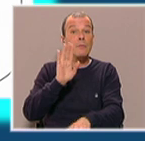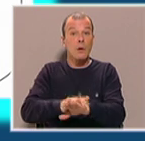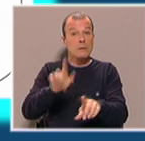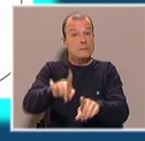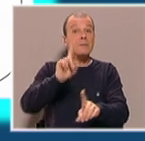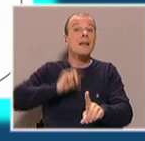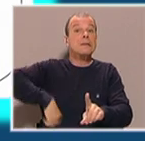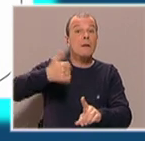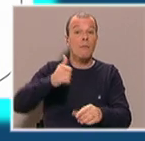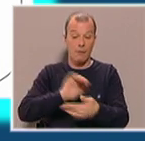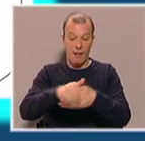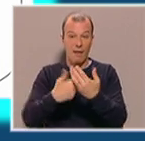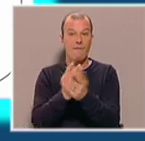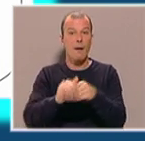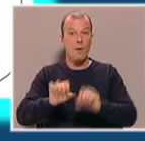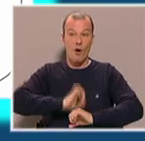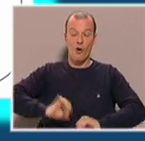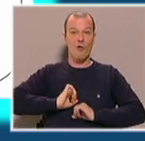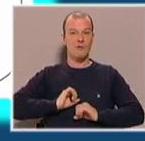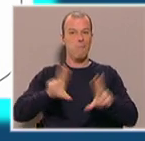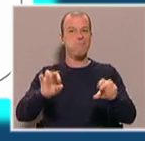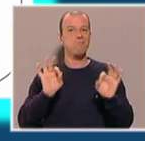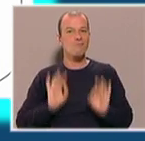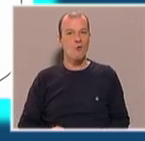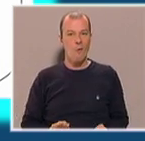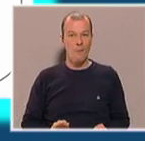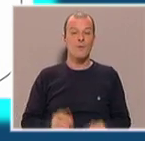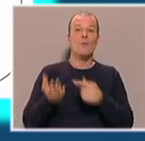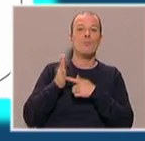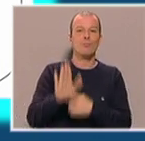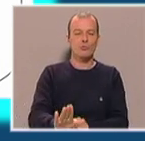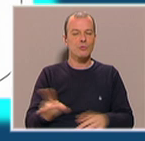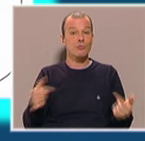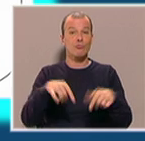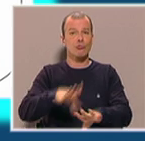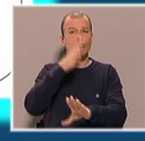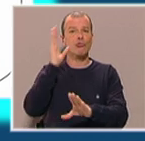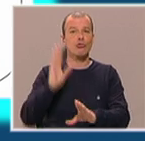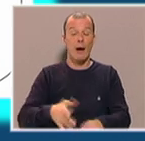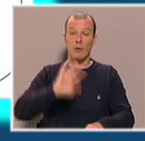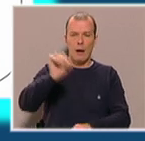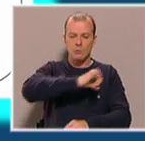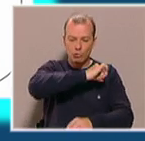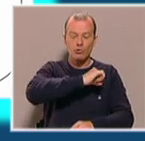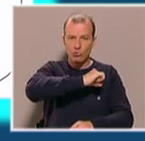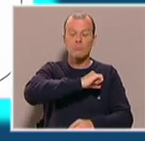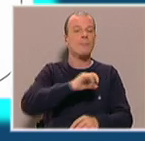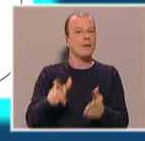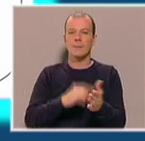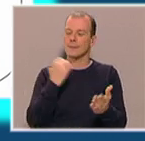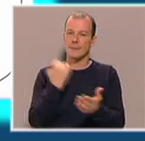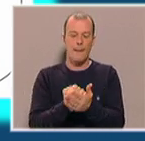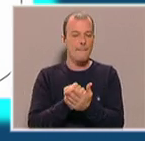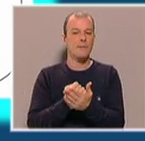lavarmos corretamente as nossas mãos e a desinfecção. Por exemplo, já foi falado aqui também, quando espirramos ou tossimos, devemos tapar